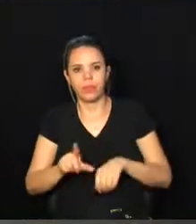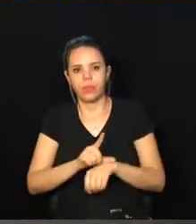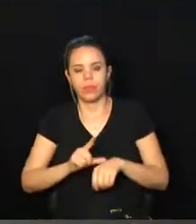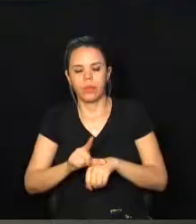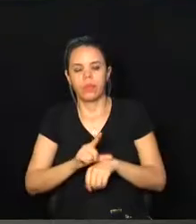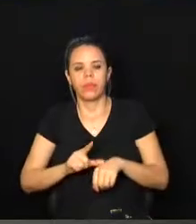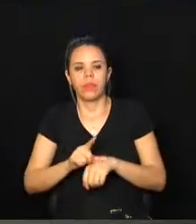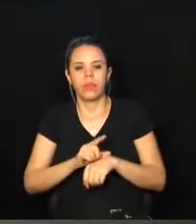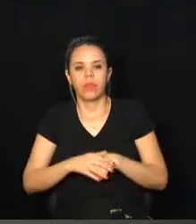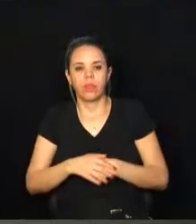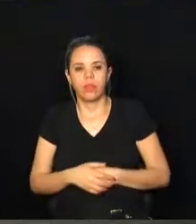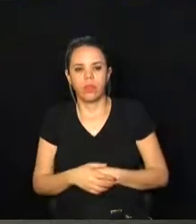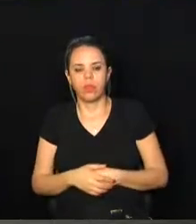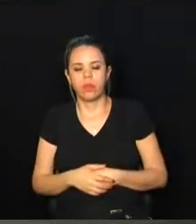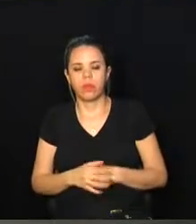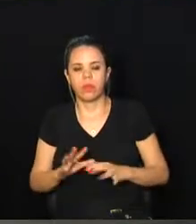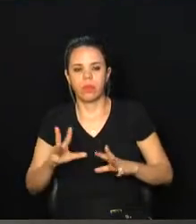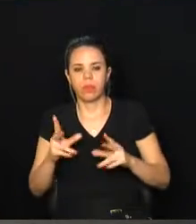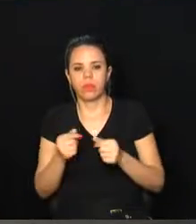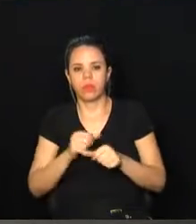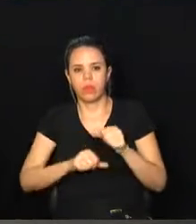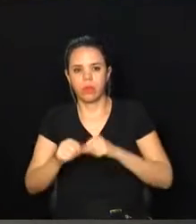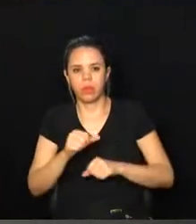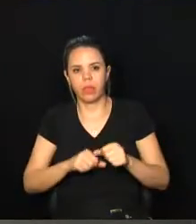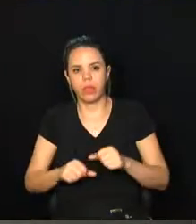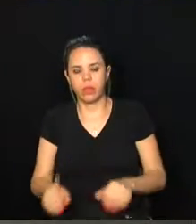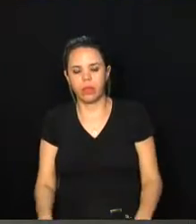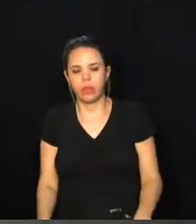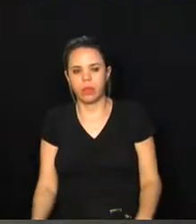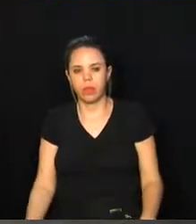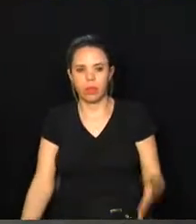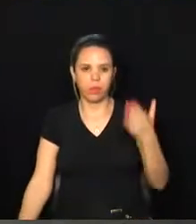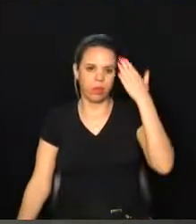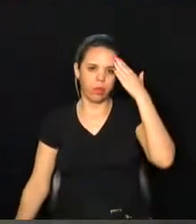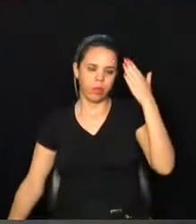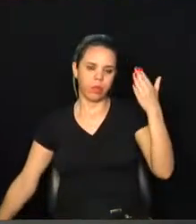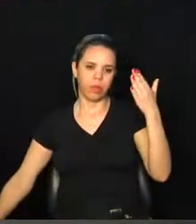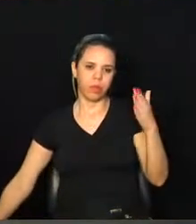legislação, né, para tudo isso poder mudar, né? Obrigado.